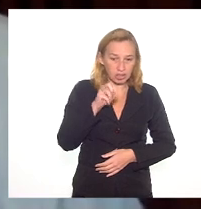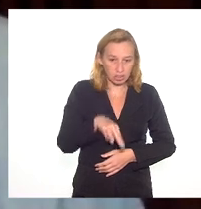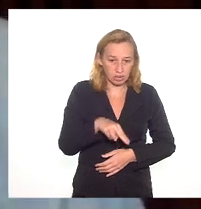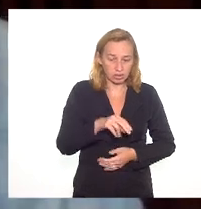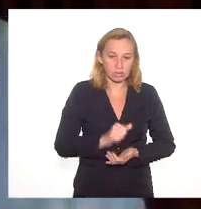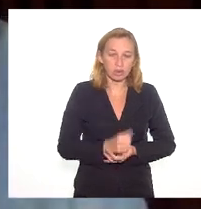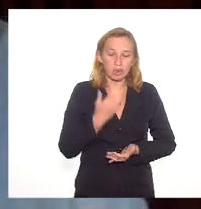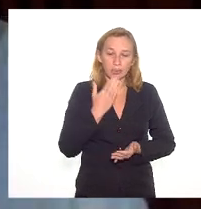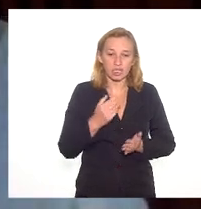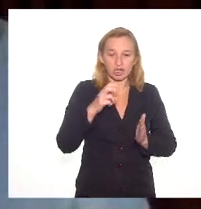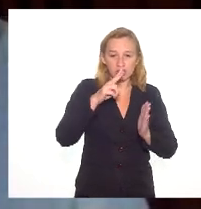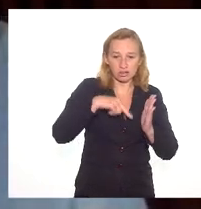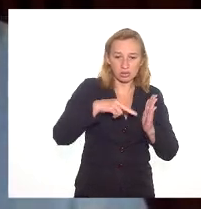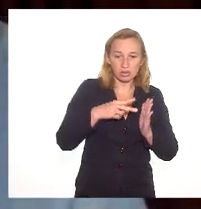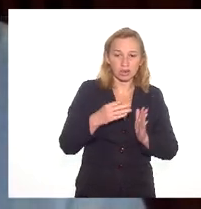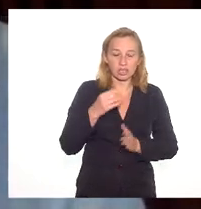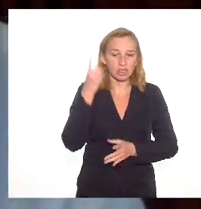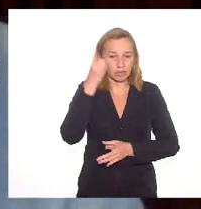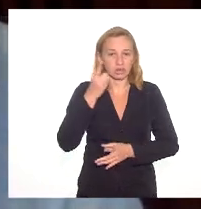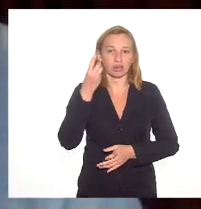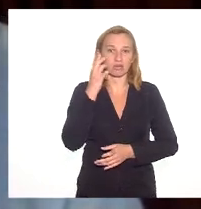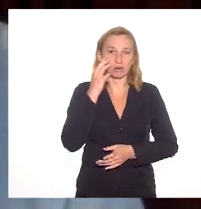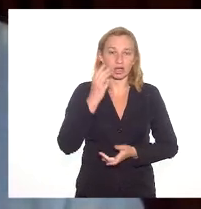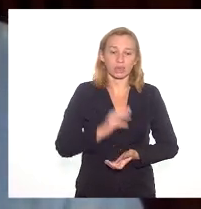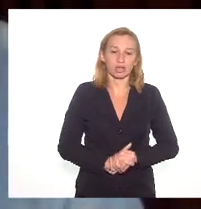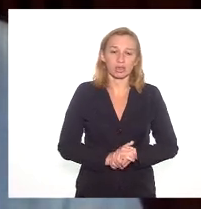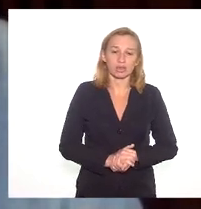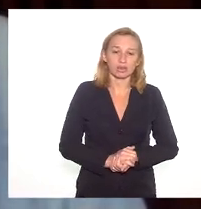de pedido de vista do deputado Valdec.